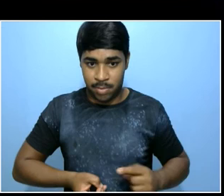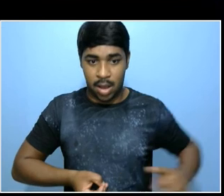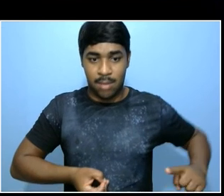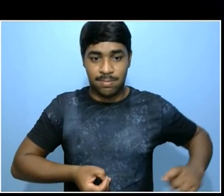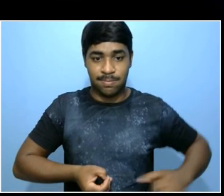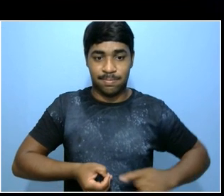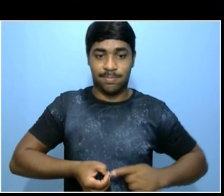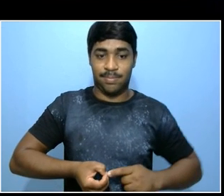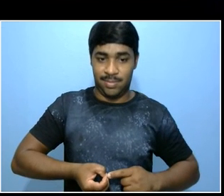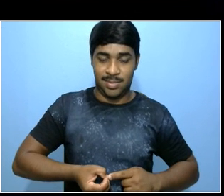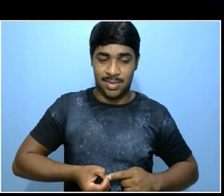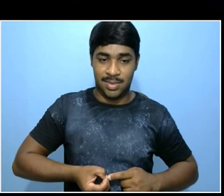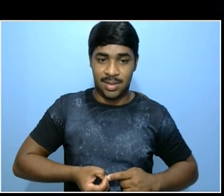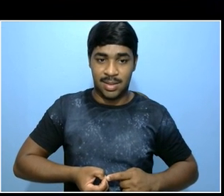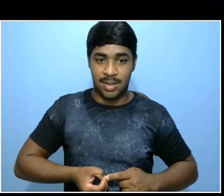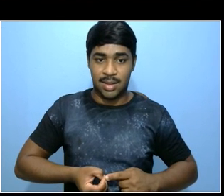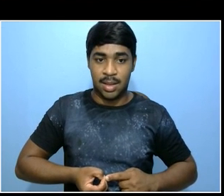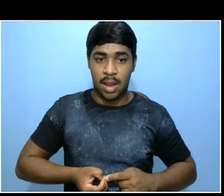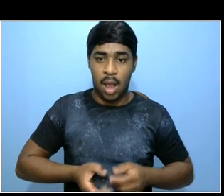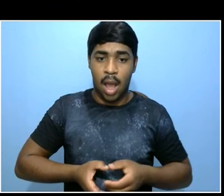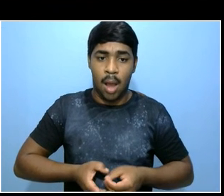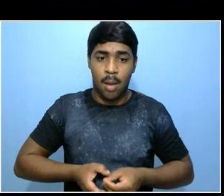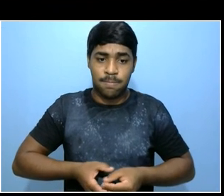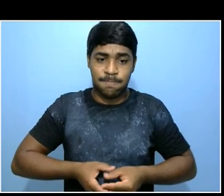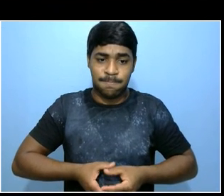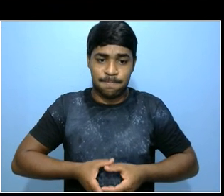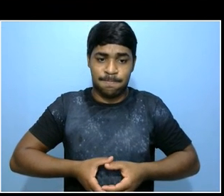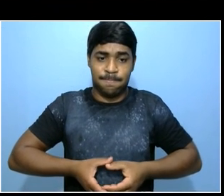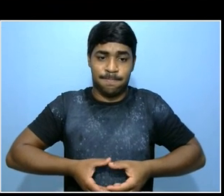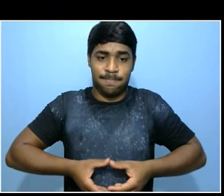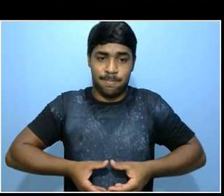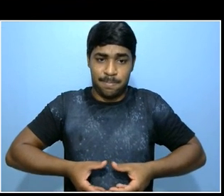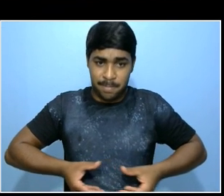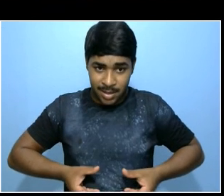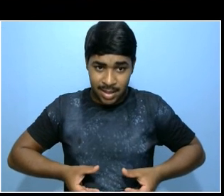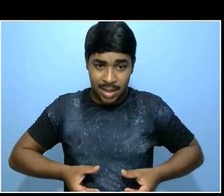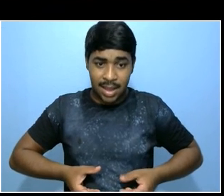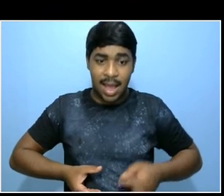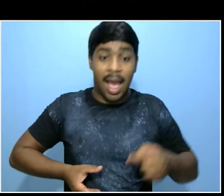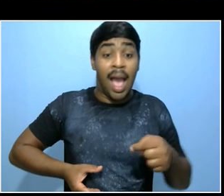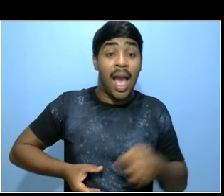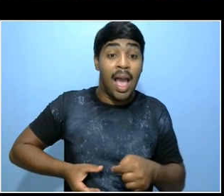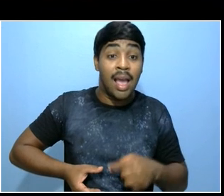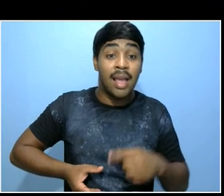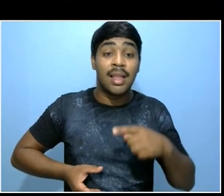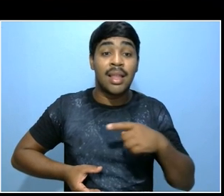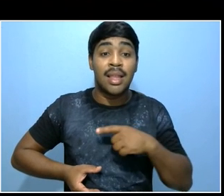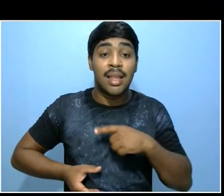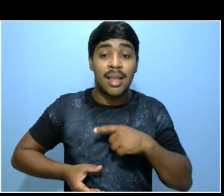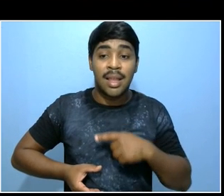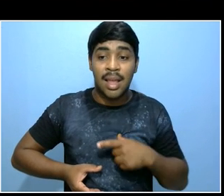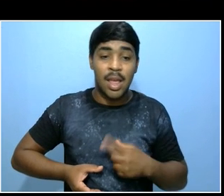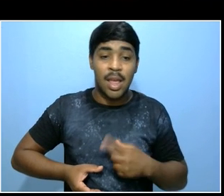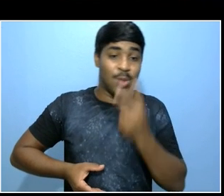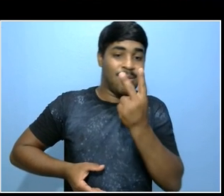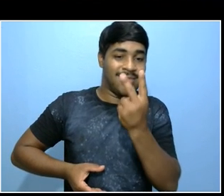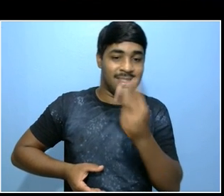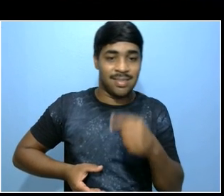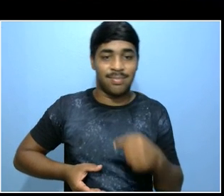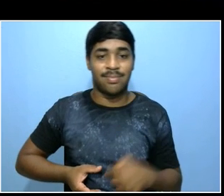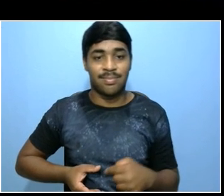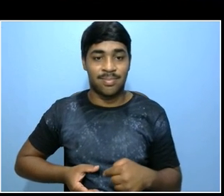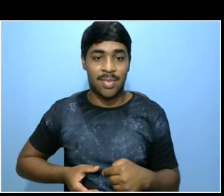óvulo, aí no caso as células se dividiram, formaram zigoto, no caso, né? E no caso ele se dividiu em duas partes. Então vai